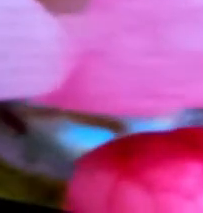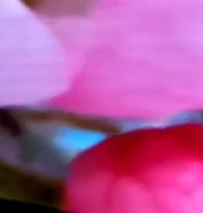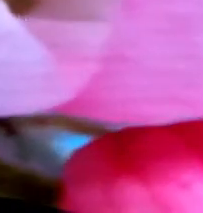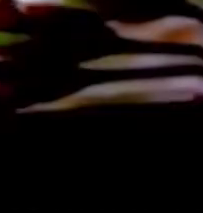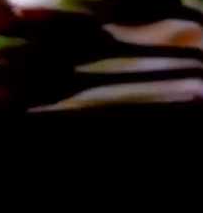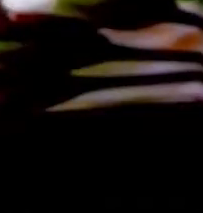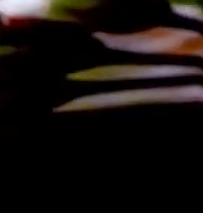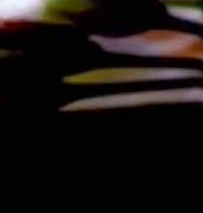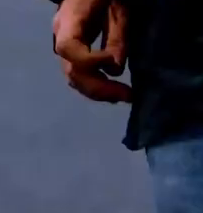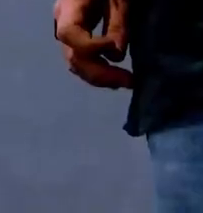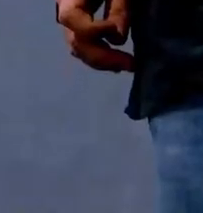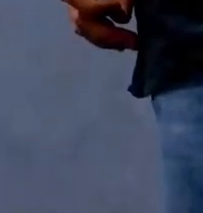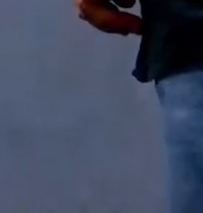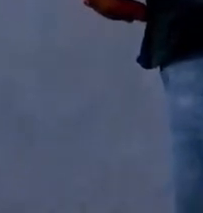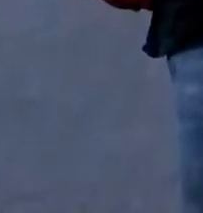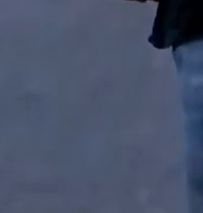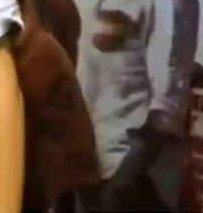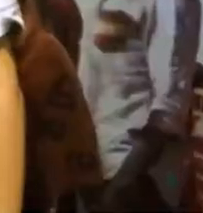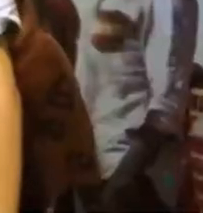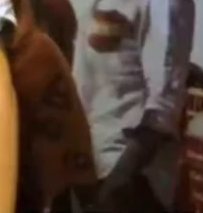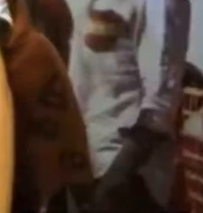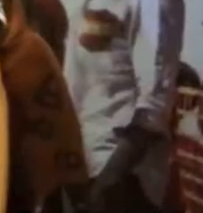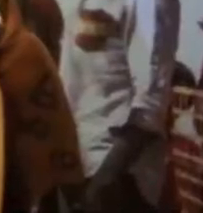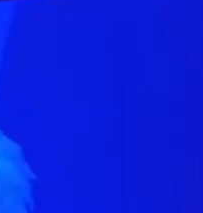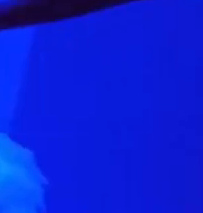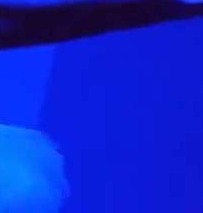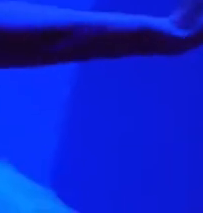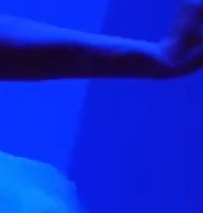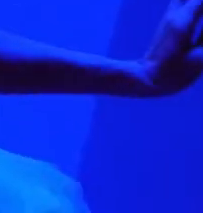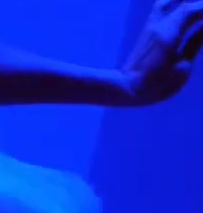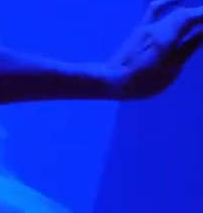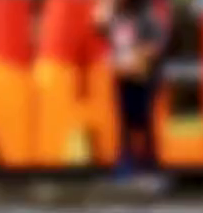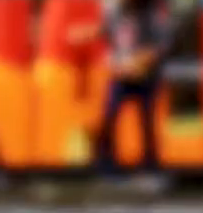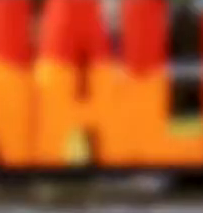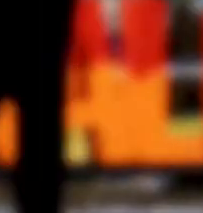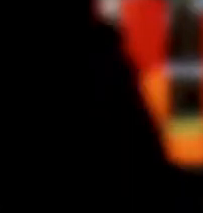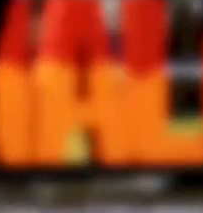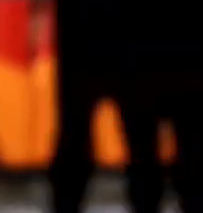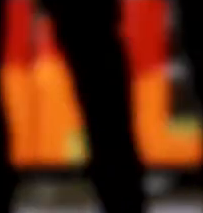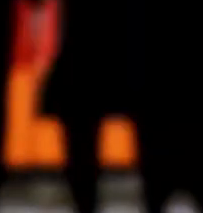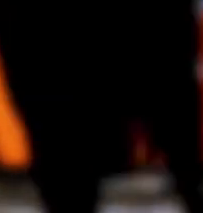a edição especial de 40 anos da Bienal viu